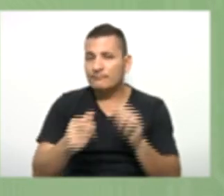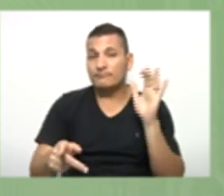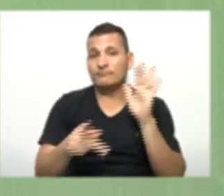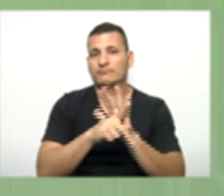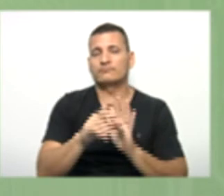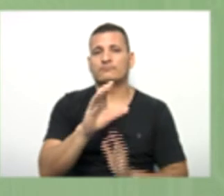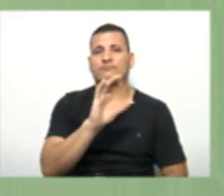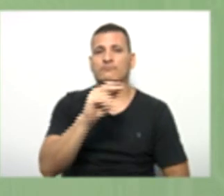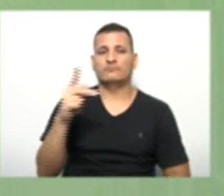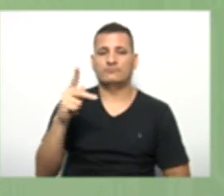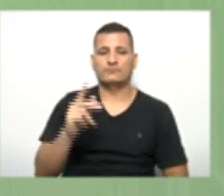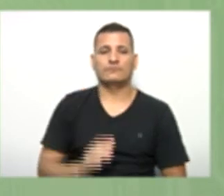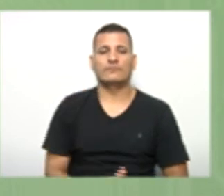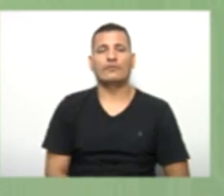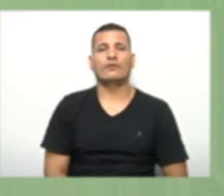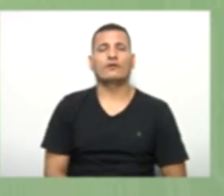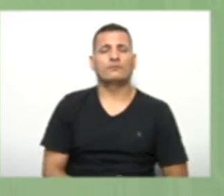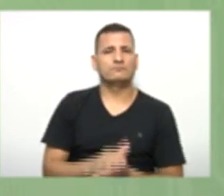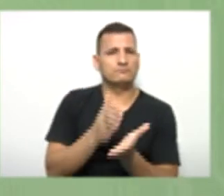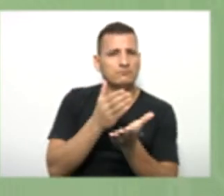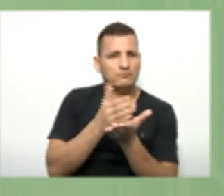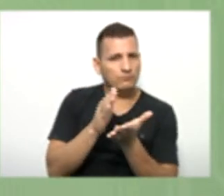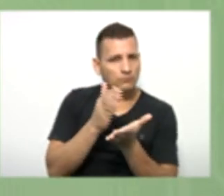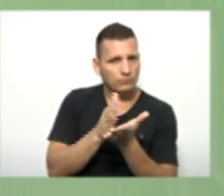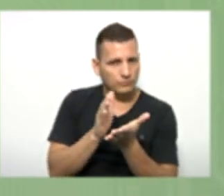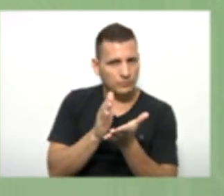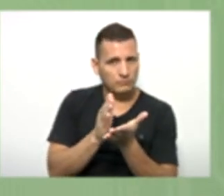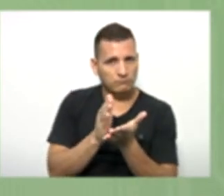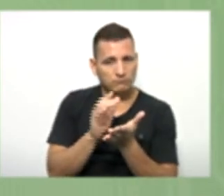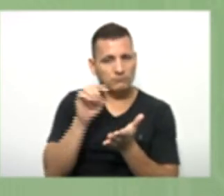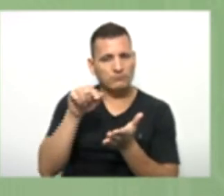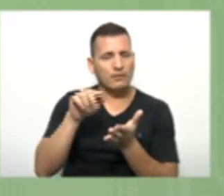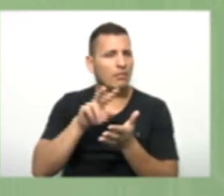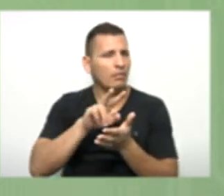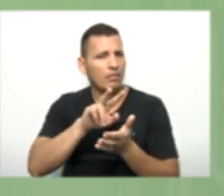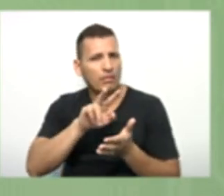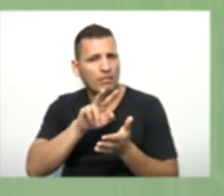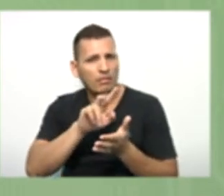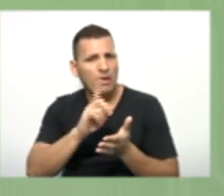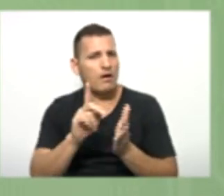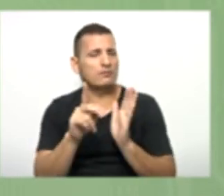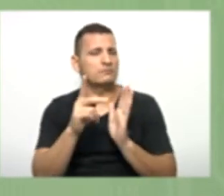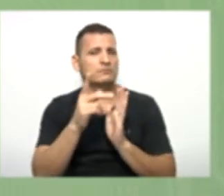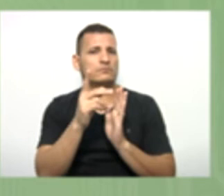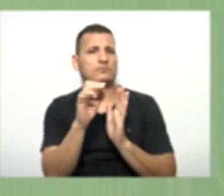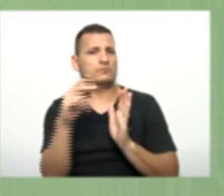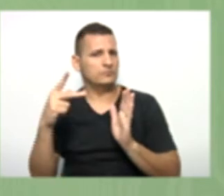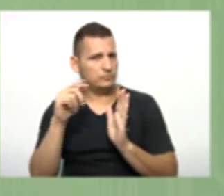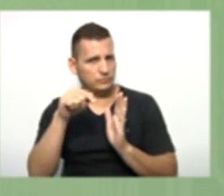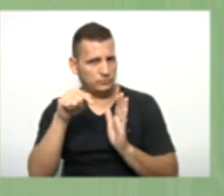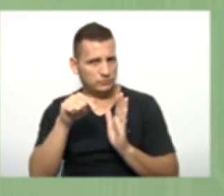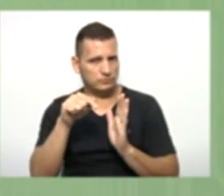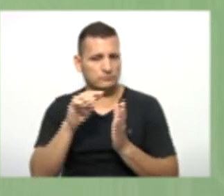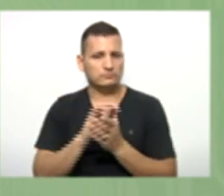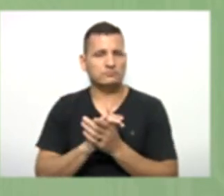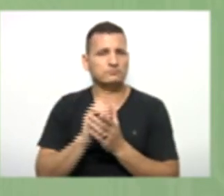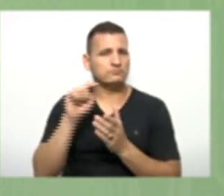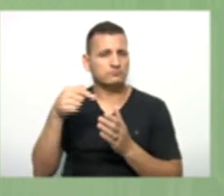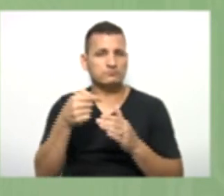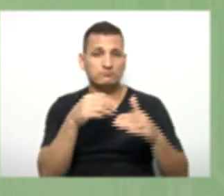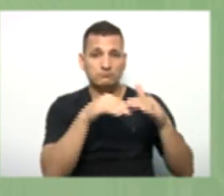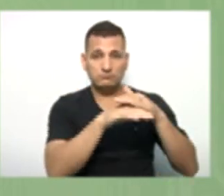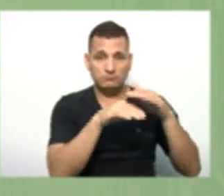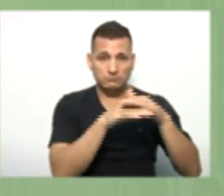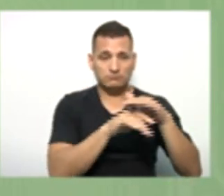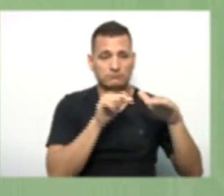A. As sobras dos atos não cooperativos após a destinação da reserva de